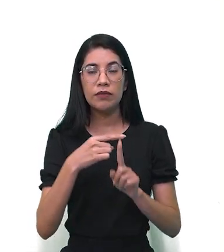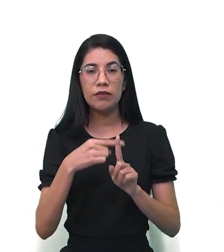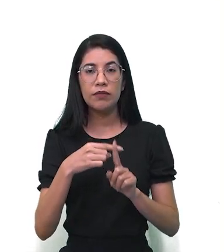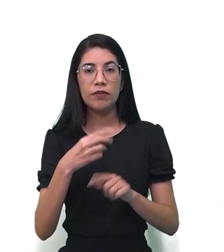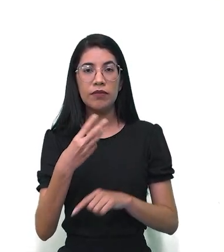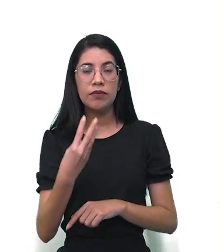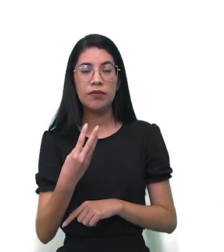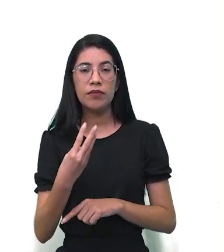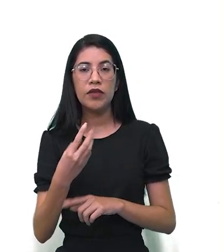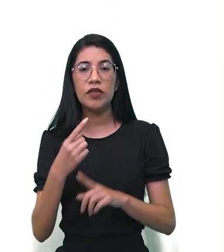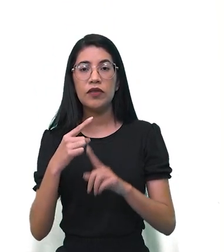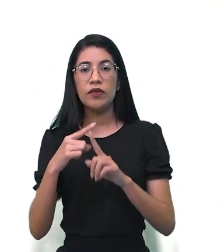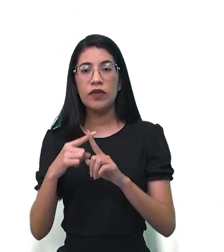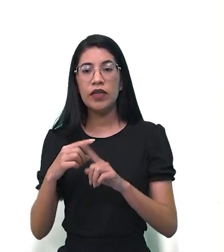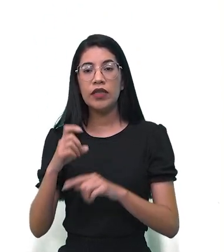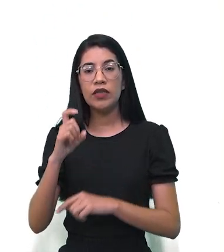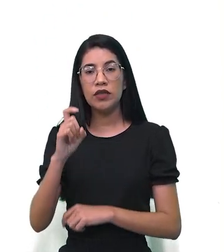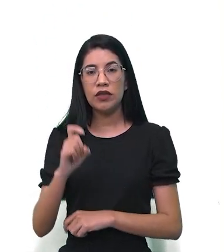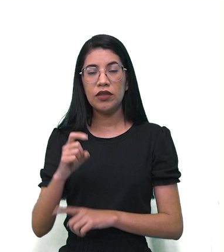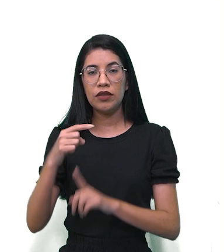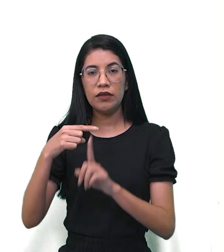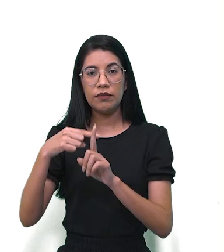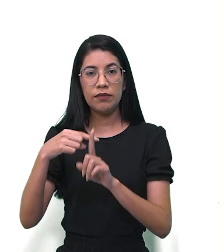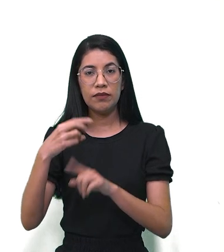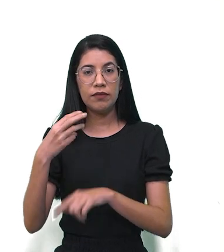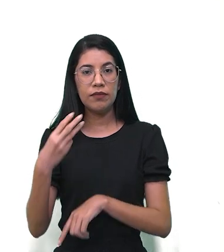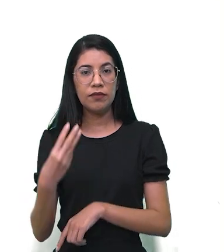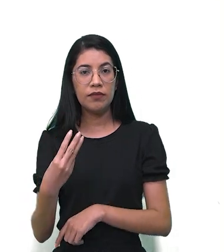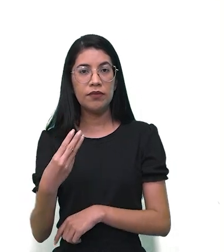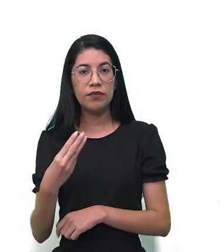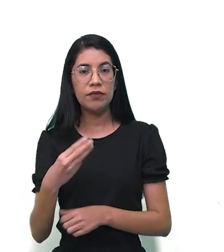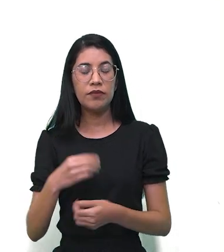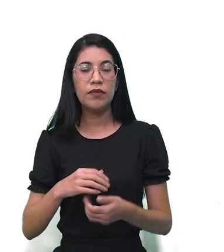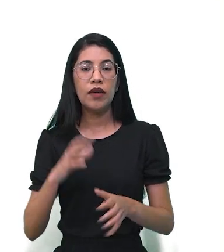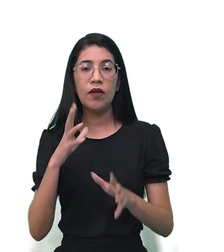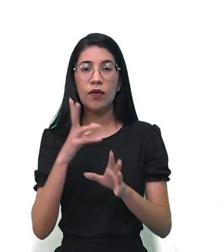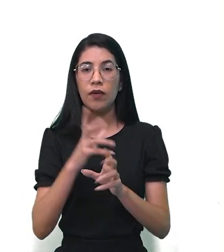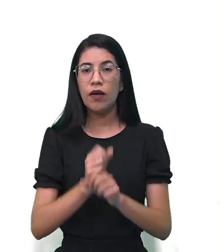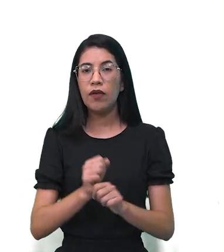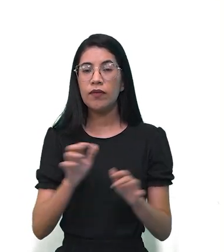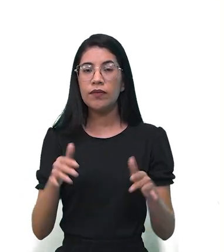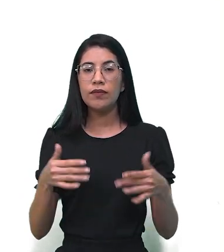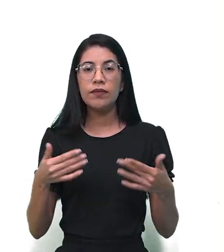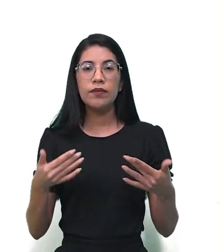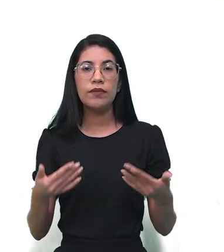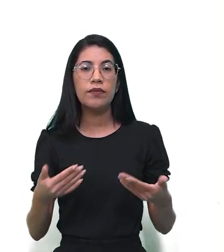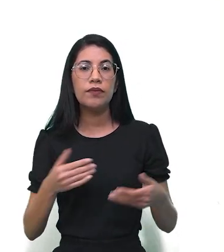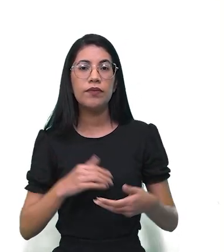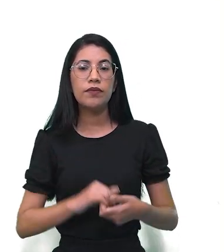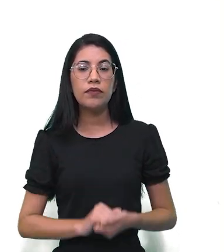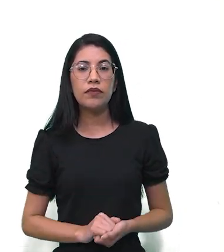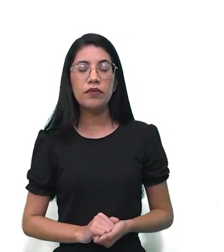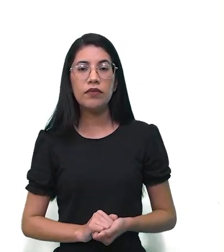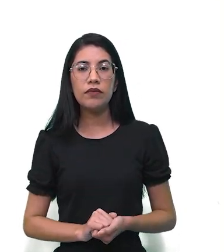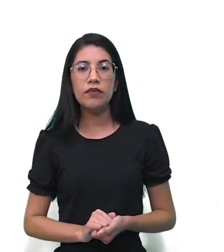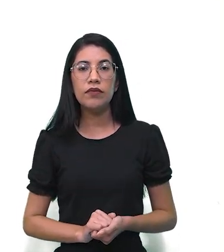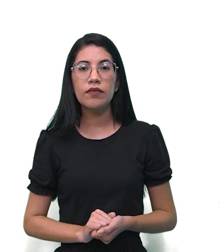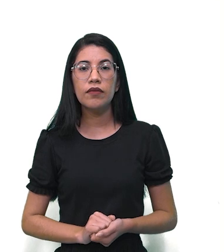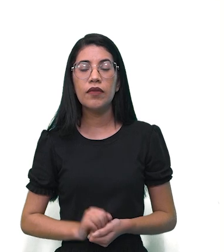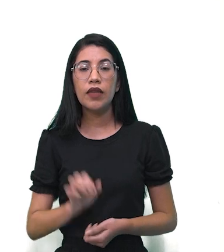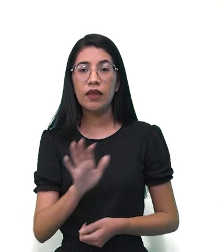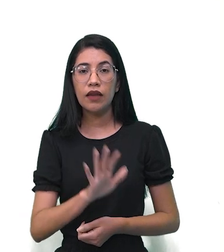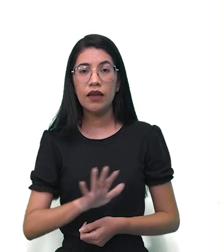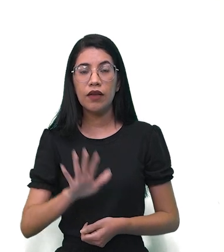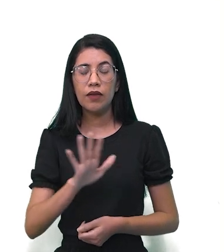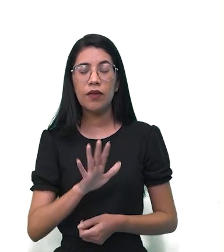com x mais 3. Ok? Vamos ver quanto é que dá isso aqui? Olha como é que vai ficar. Ó. A área é